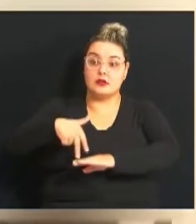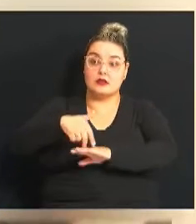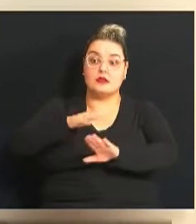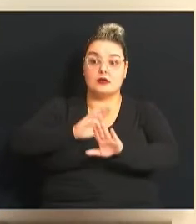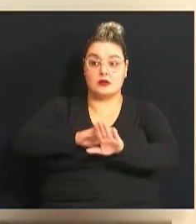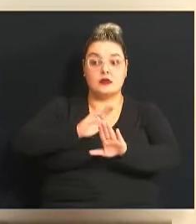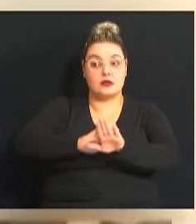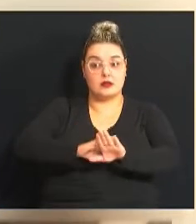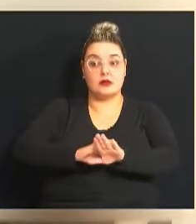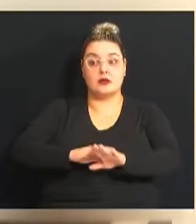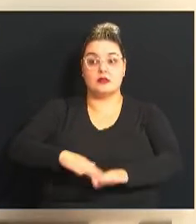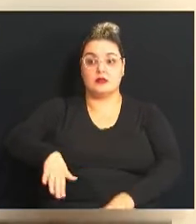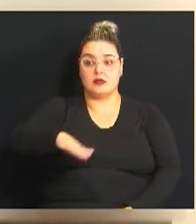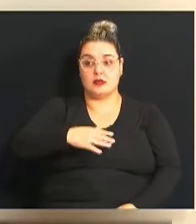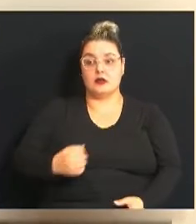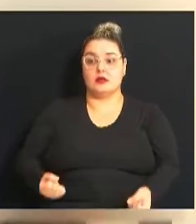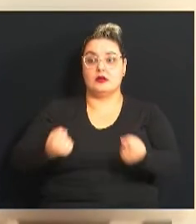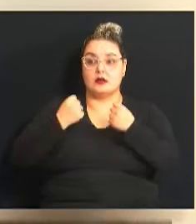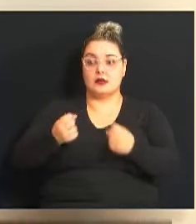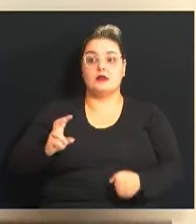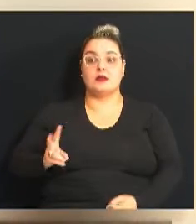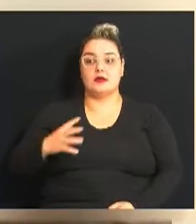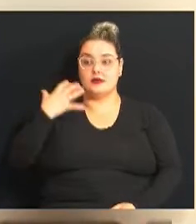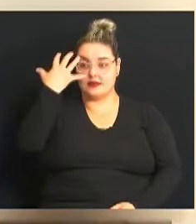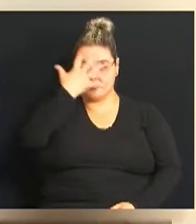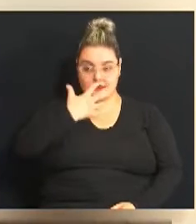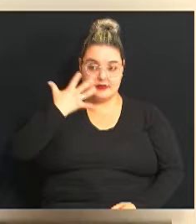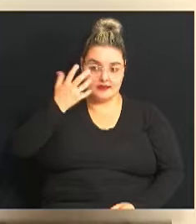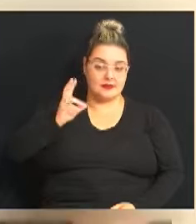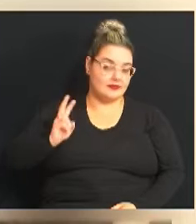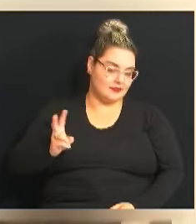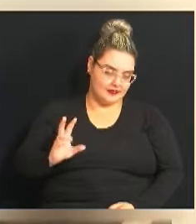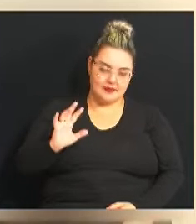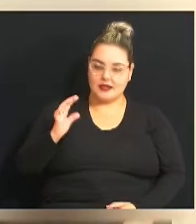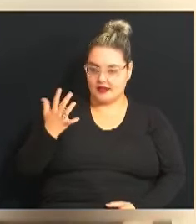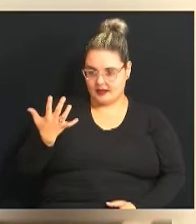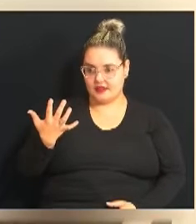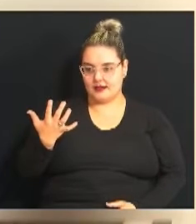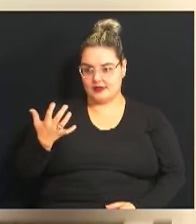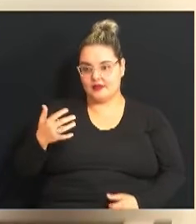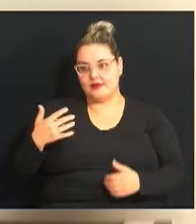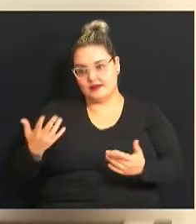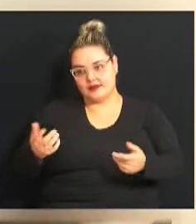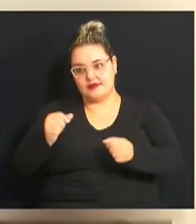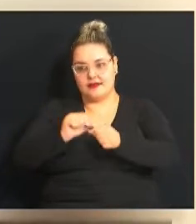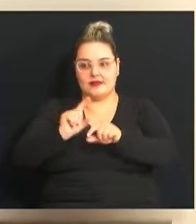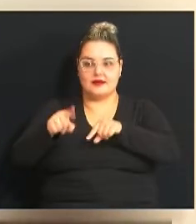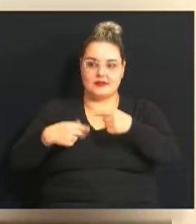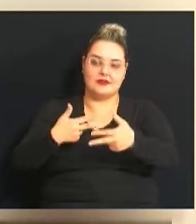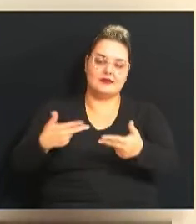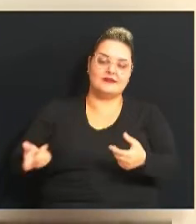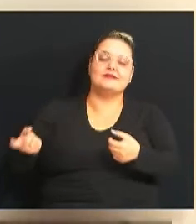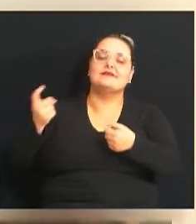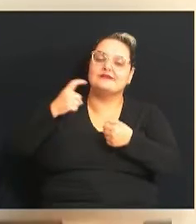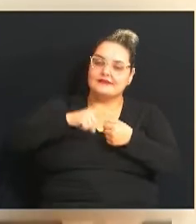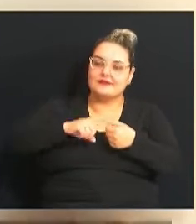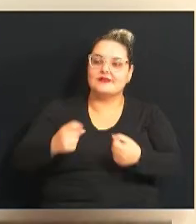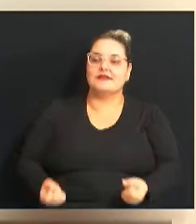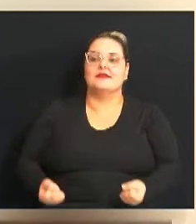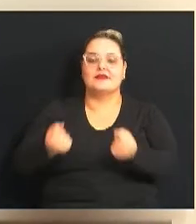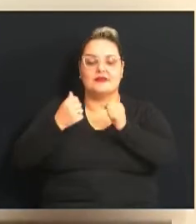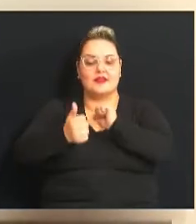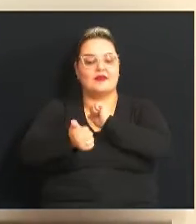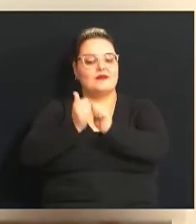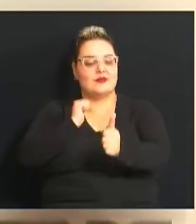educação física, porque sempre foi a minha paixão e sempre será. Ainda que faça outra coisa, eu sempre vou voltar para o esporte, porque é